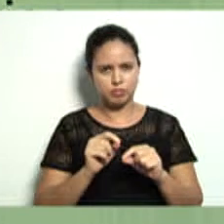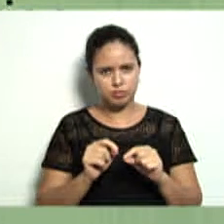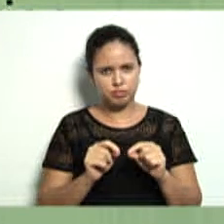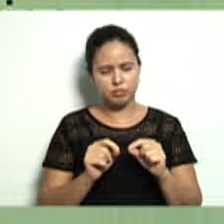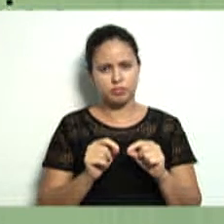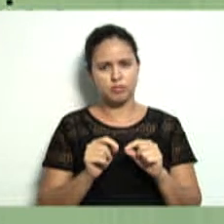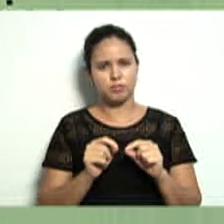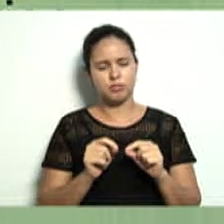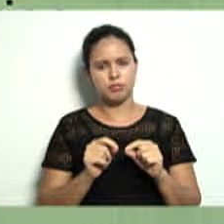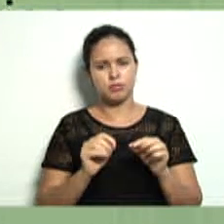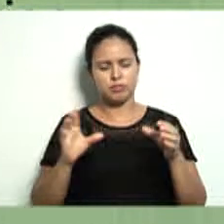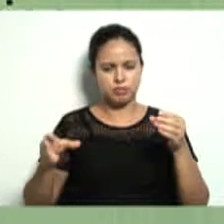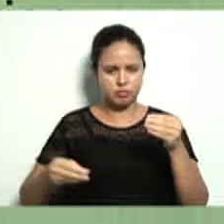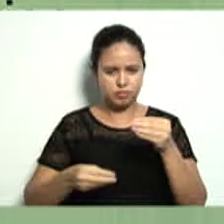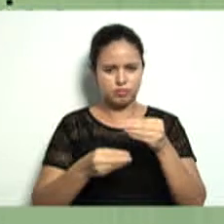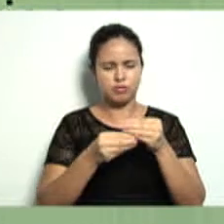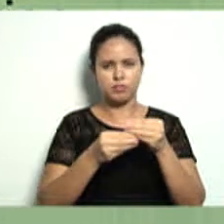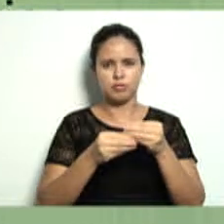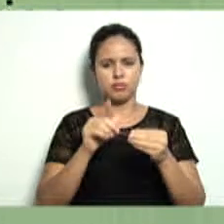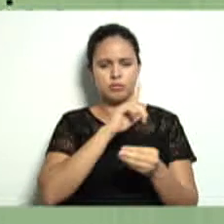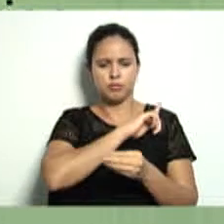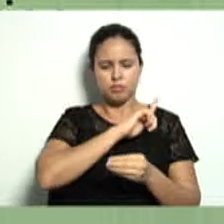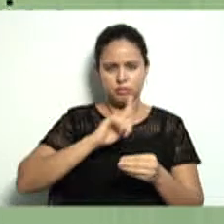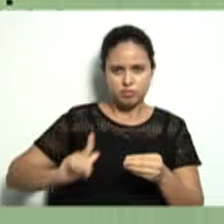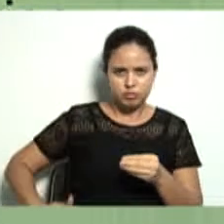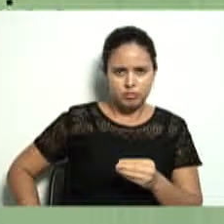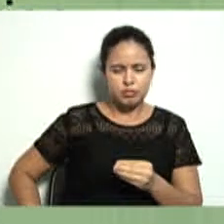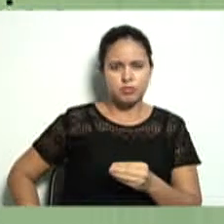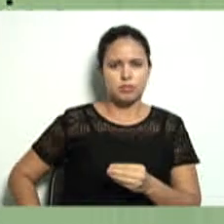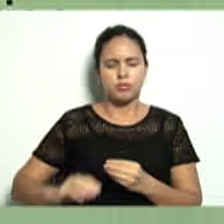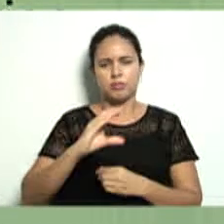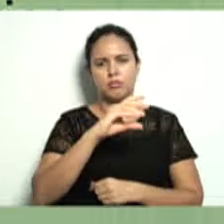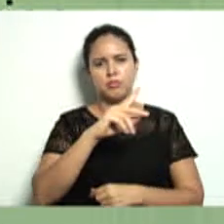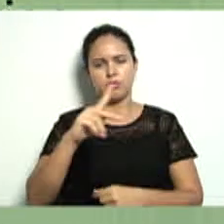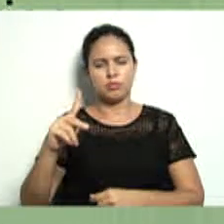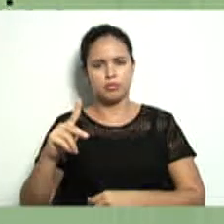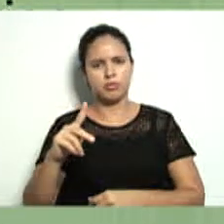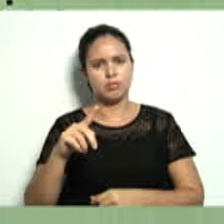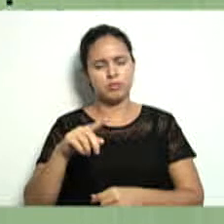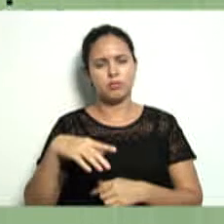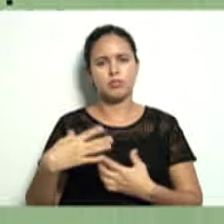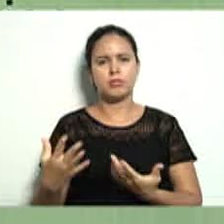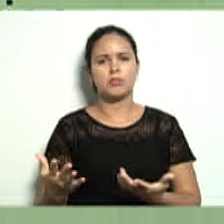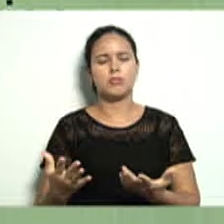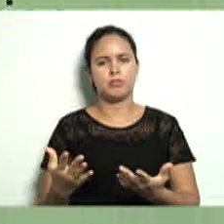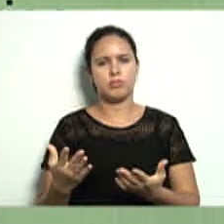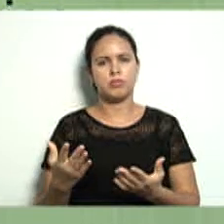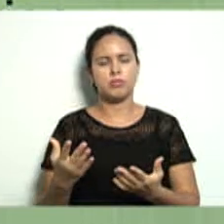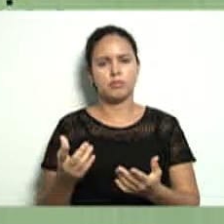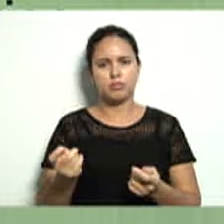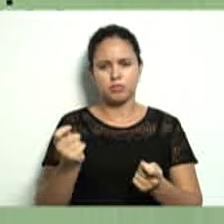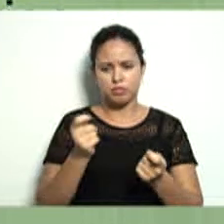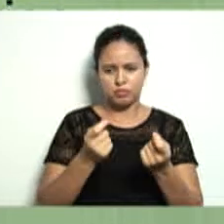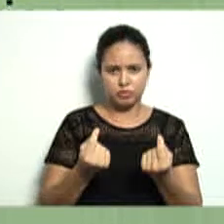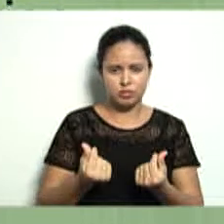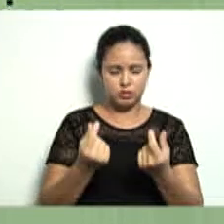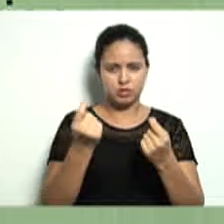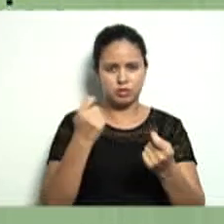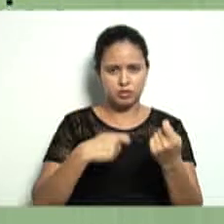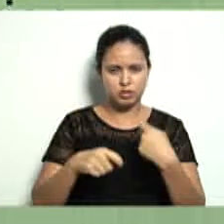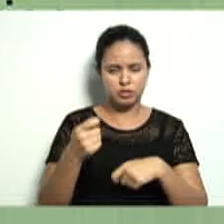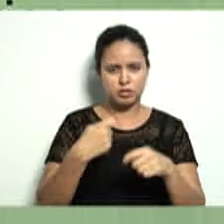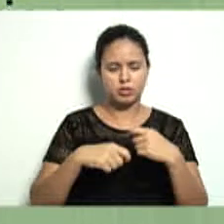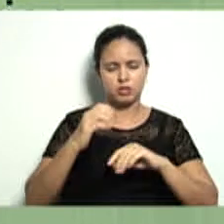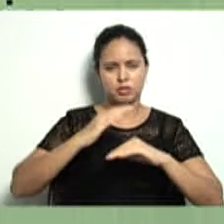questão relacionada à governança cooperativa, ela é importante. O financiamento, ou financeiro, que